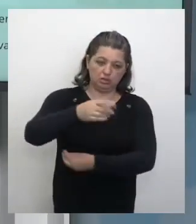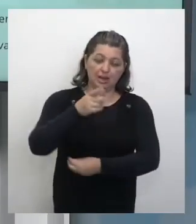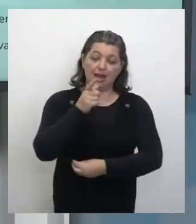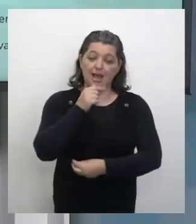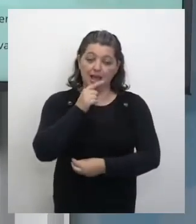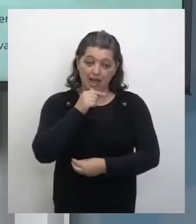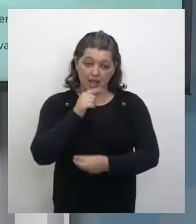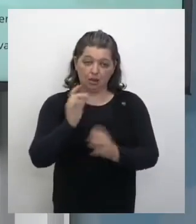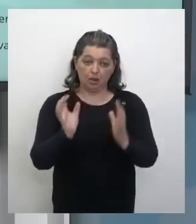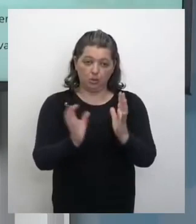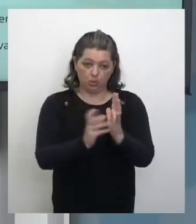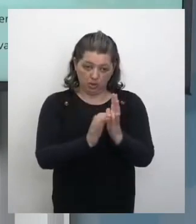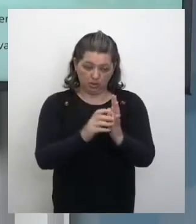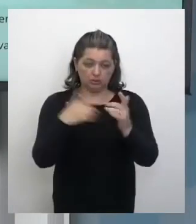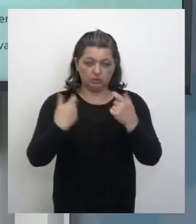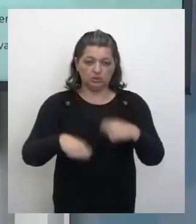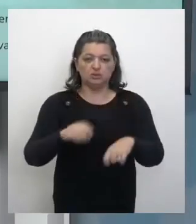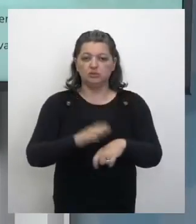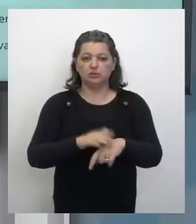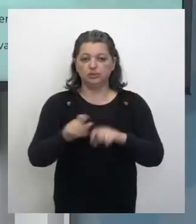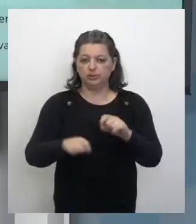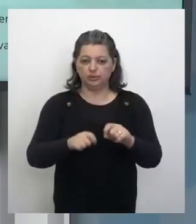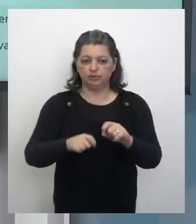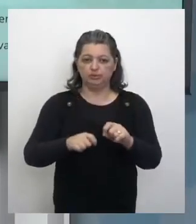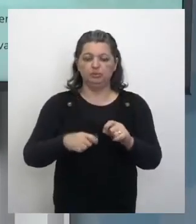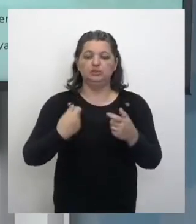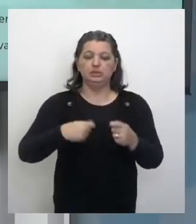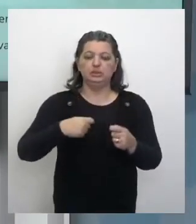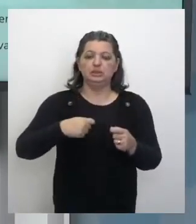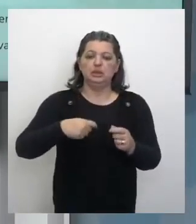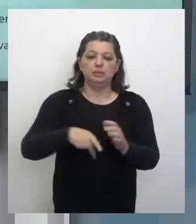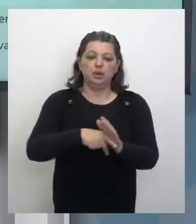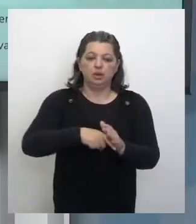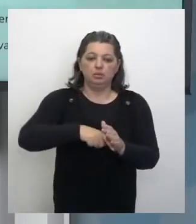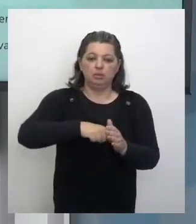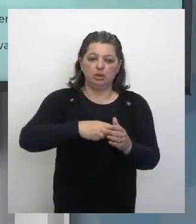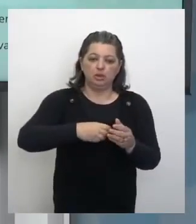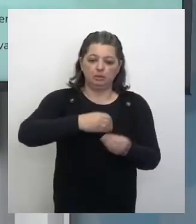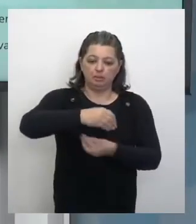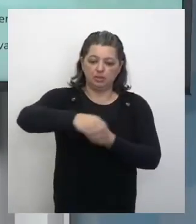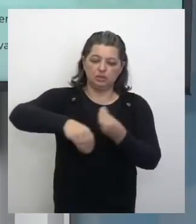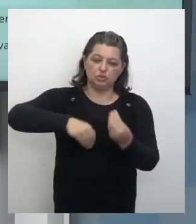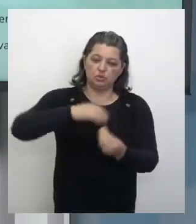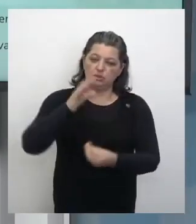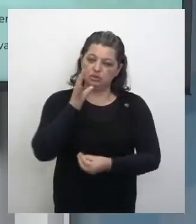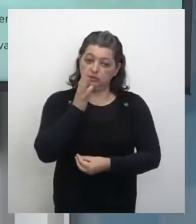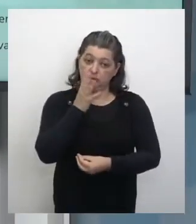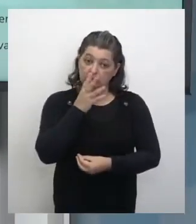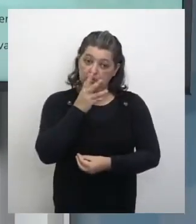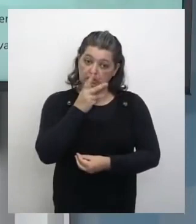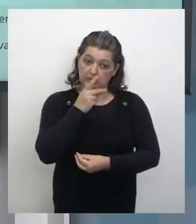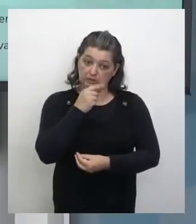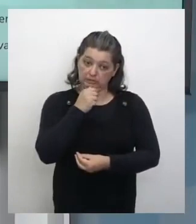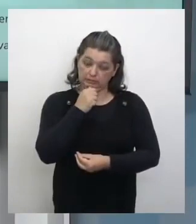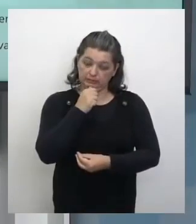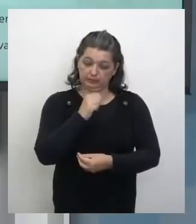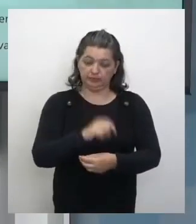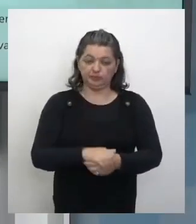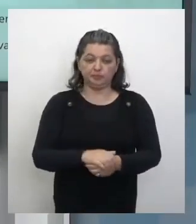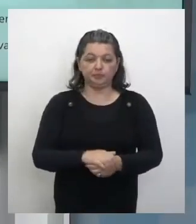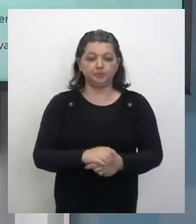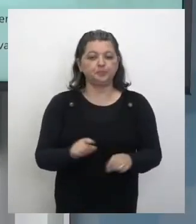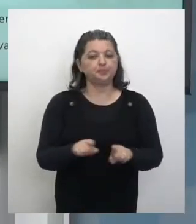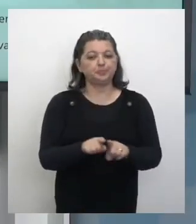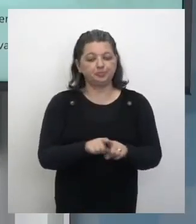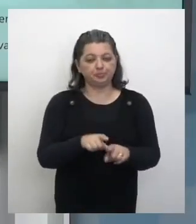se for o caso, você tem que misturar bem devagar, para não acontecer essa liberação tão rapidamente. E, gente,